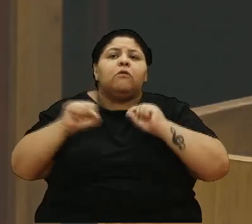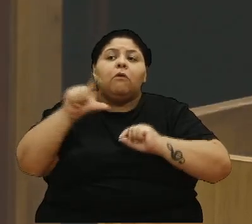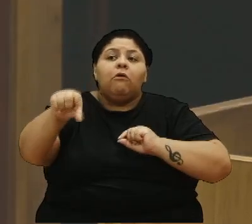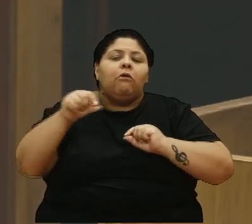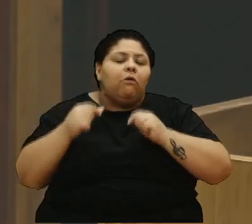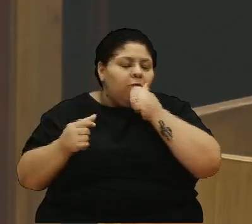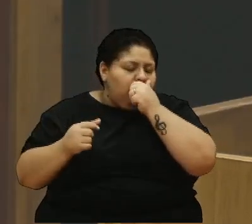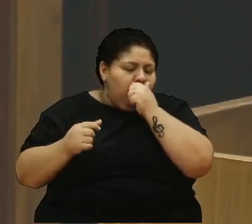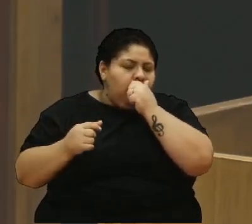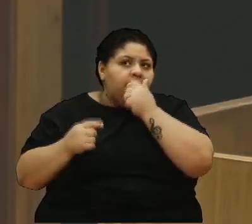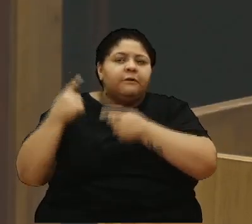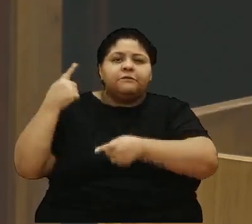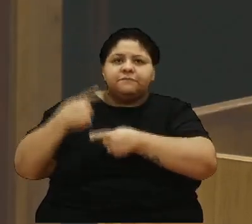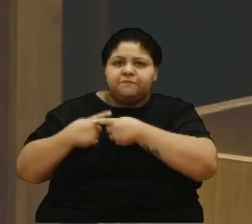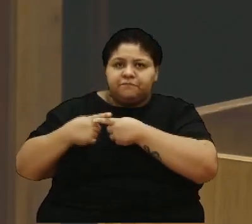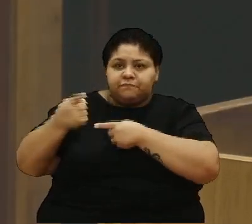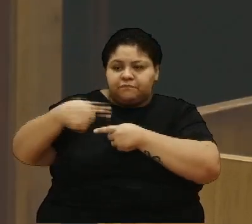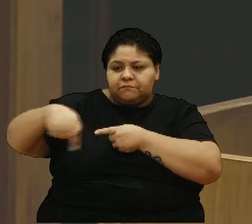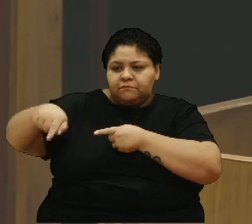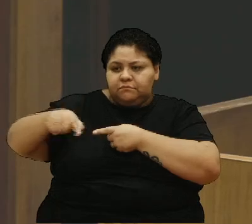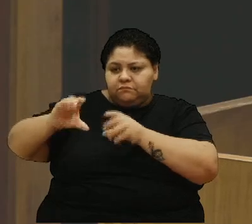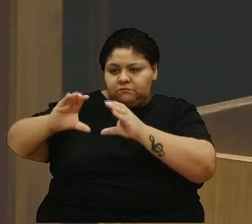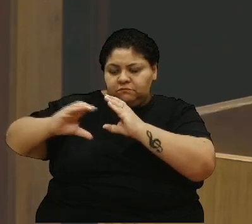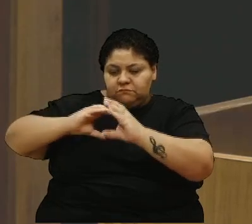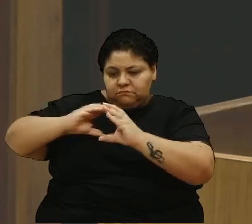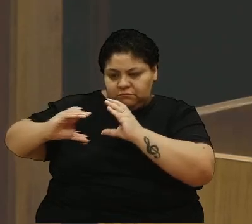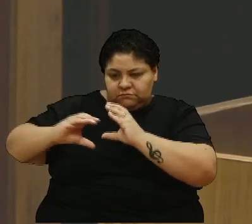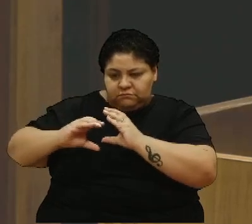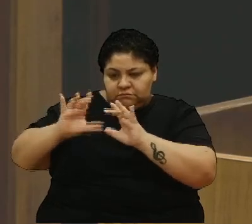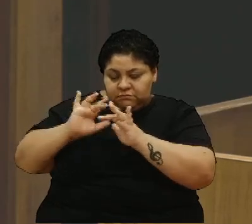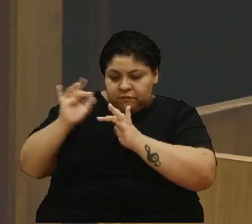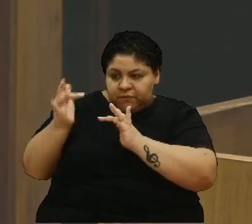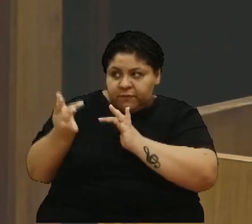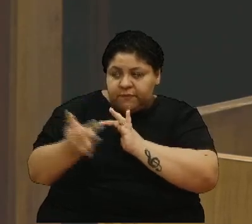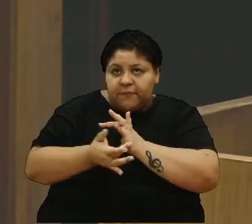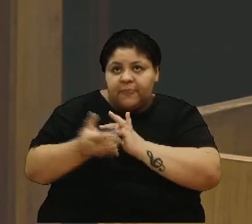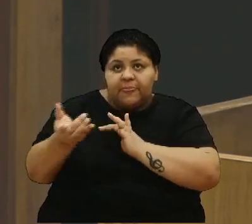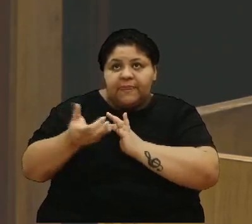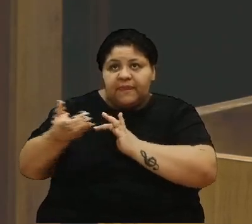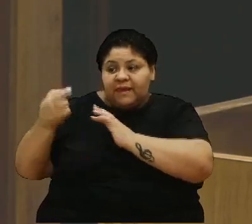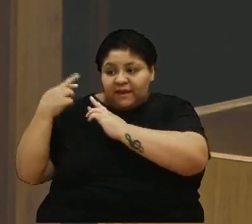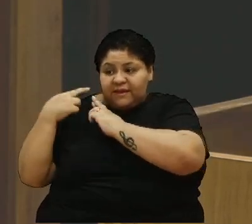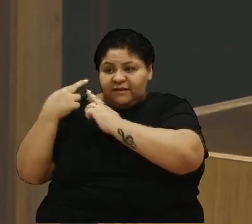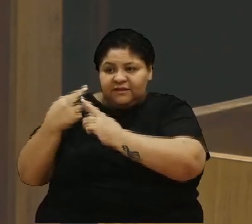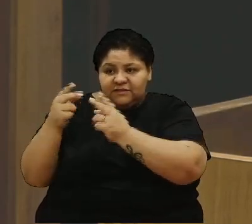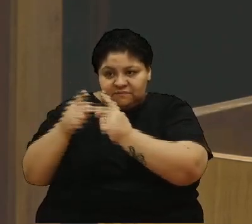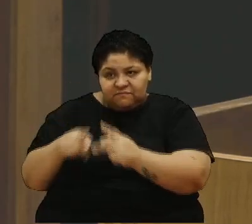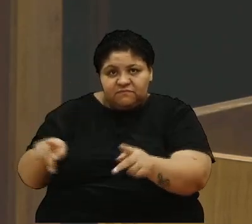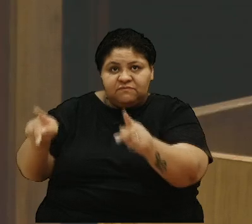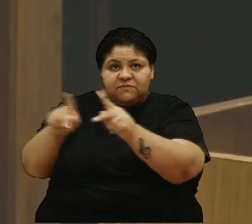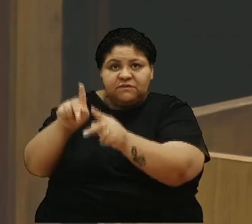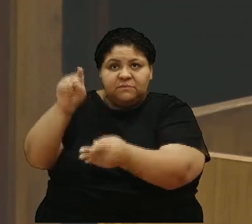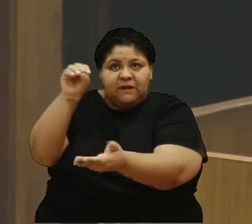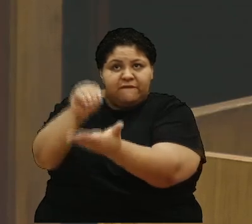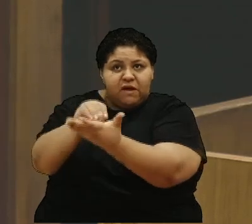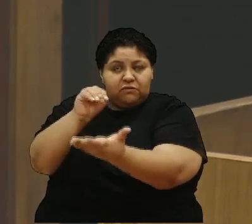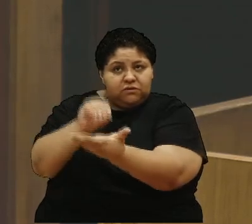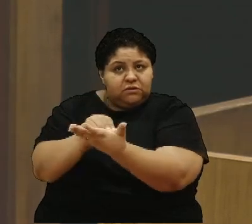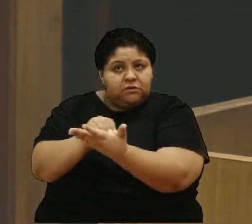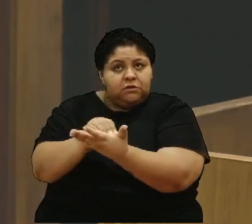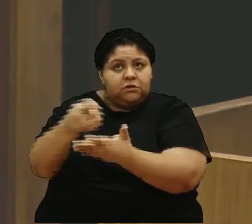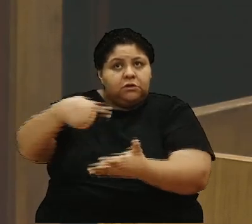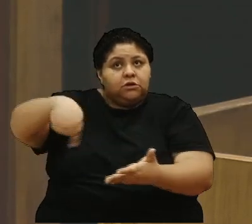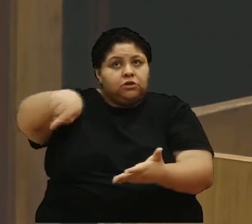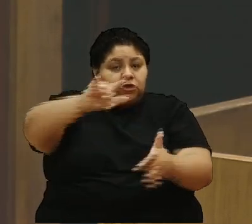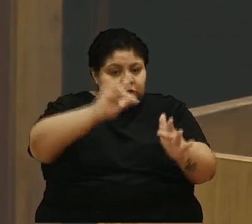alternativa? Porque se é para nós ir para a comunicação e para as redes, querer responsabilizar a população pela falta, nós vamos